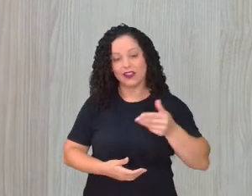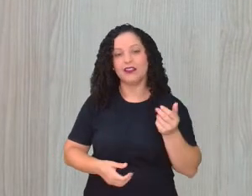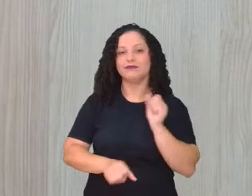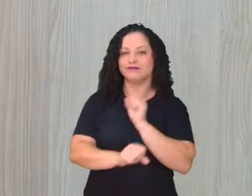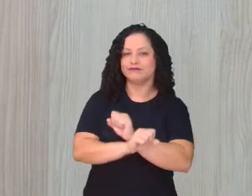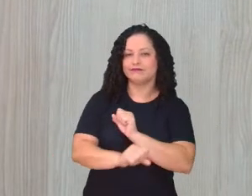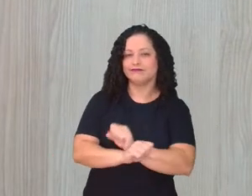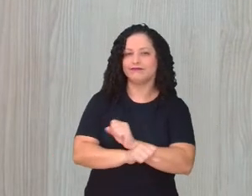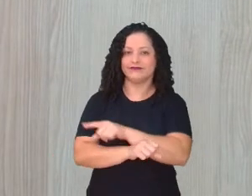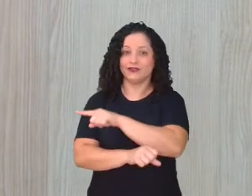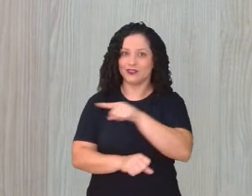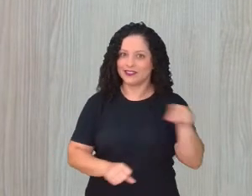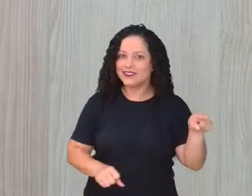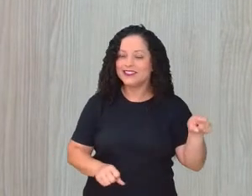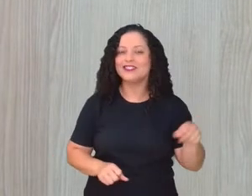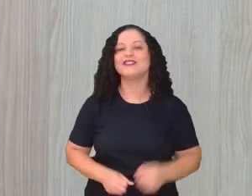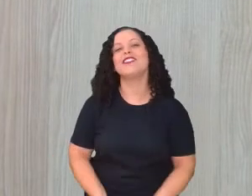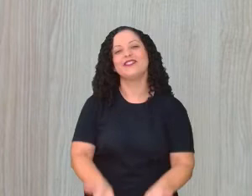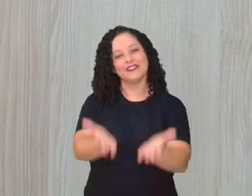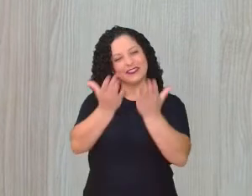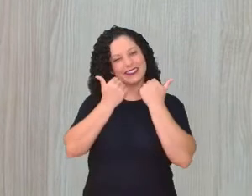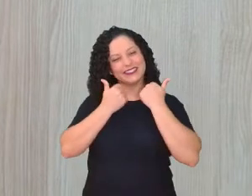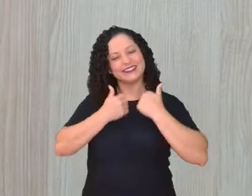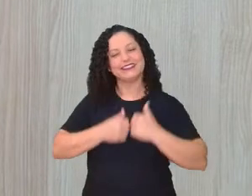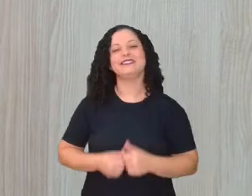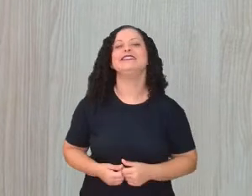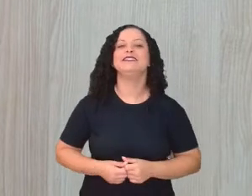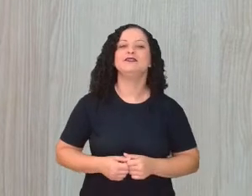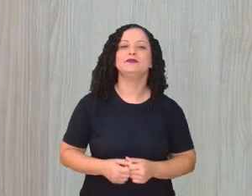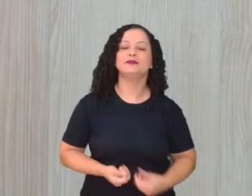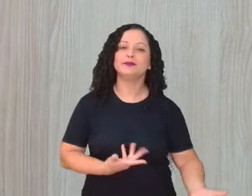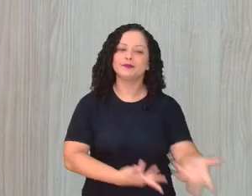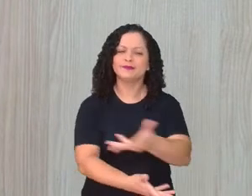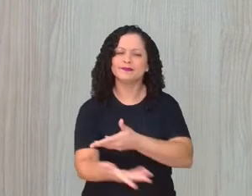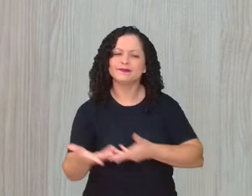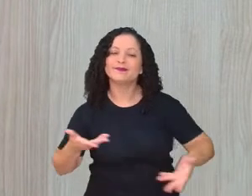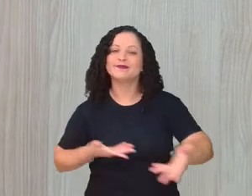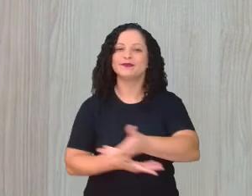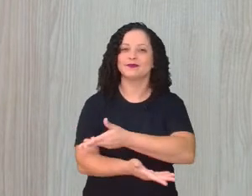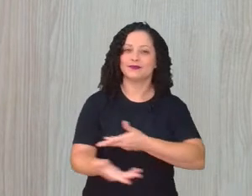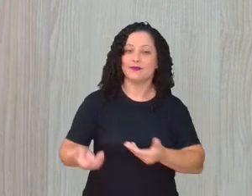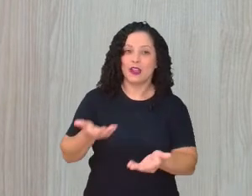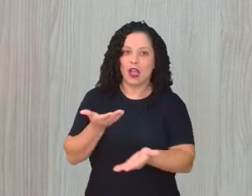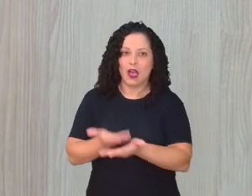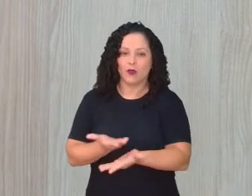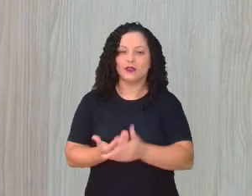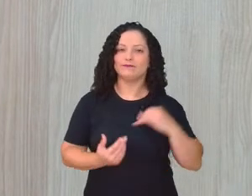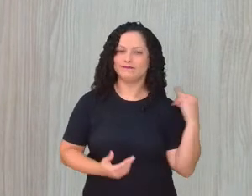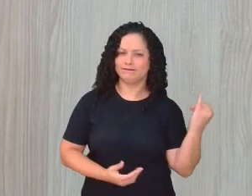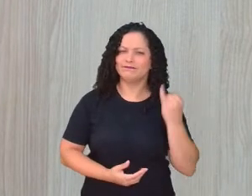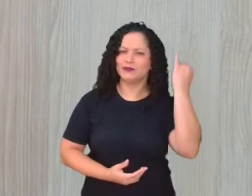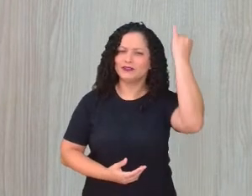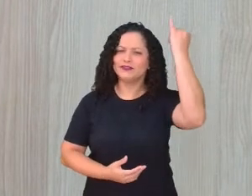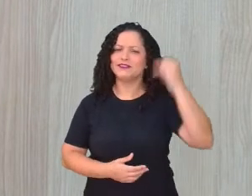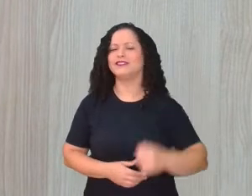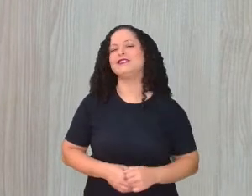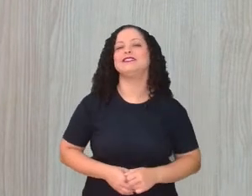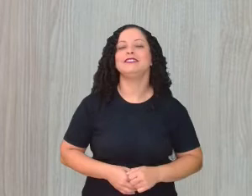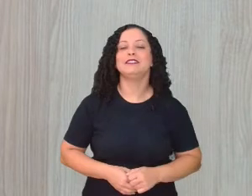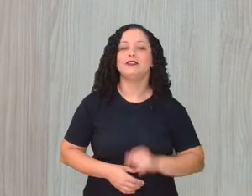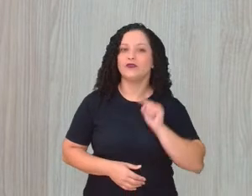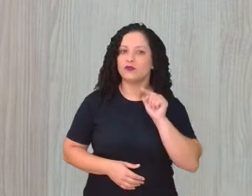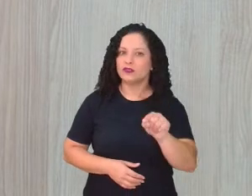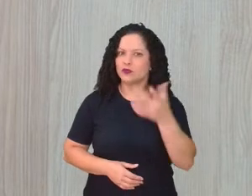aqui a participação de vocês. Vamos participar, né? Interagir nessa aula, que é super importante, né? E se você ainda